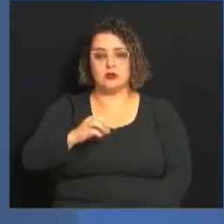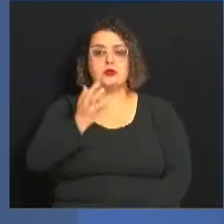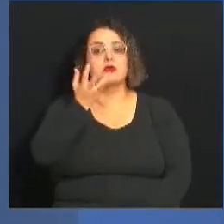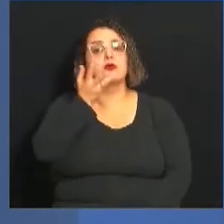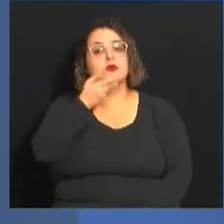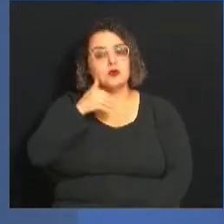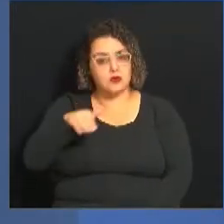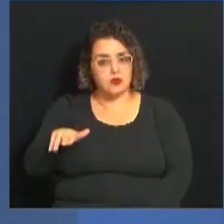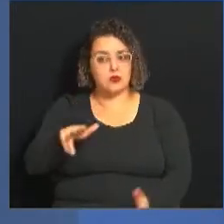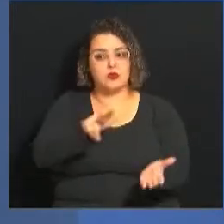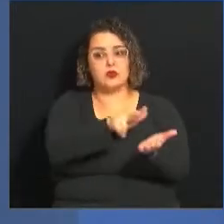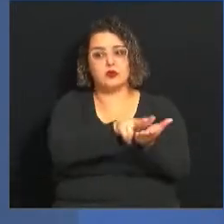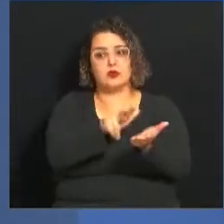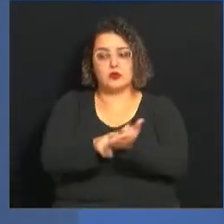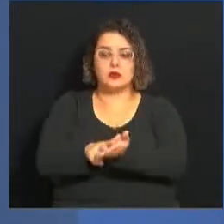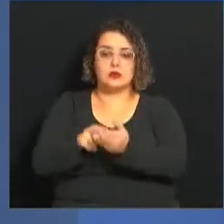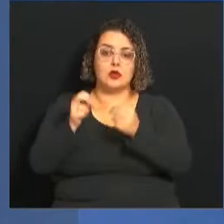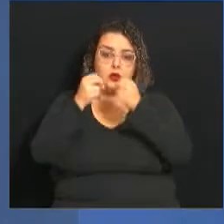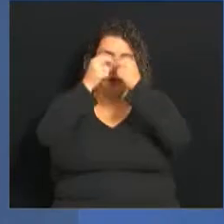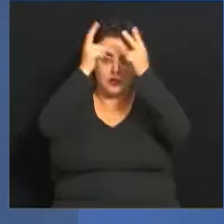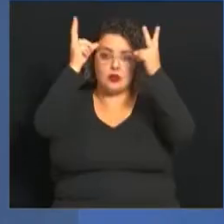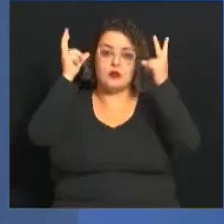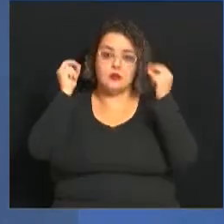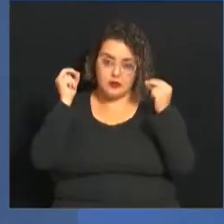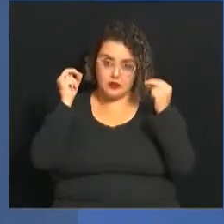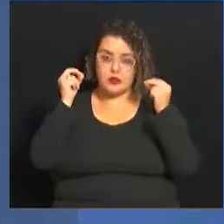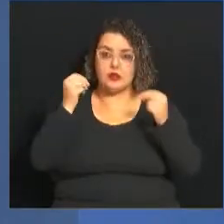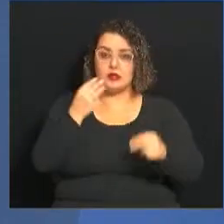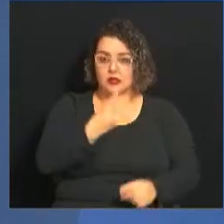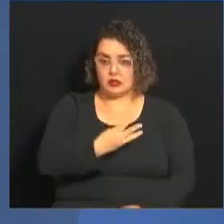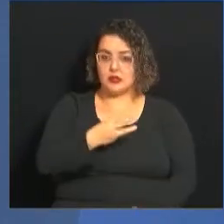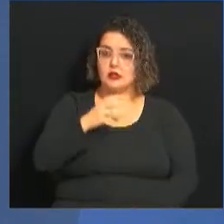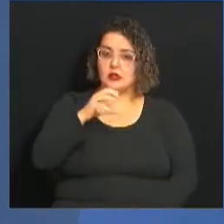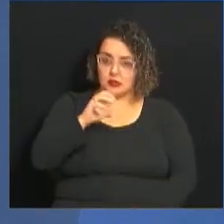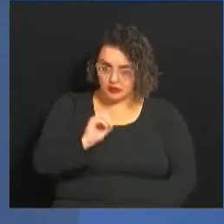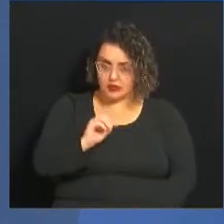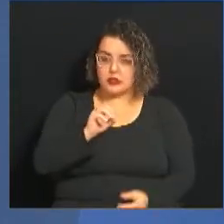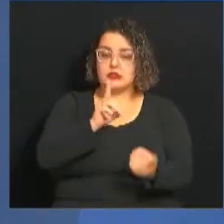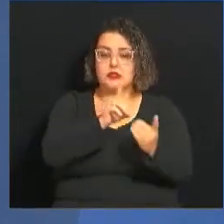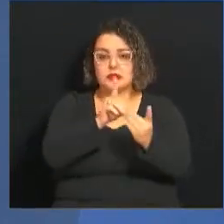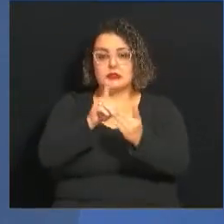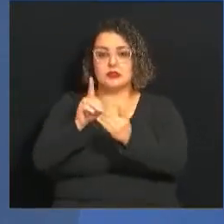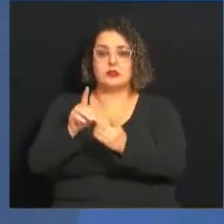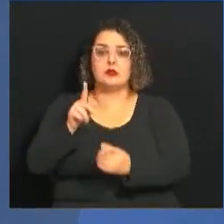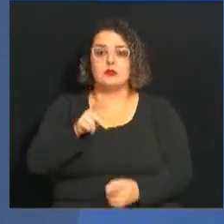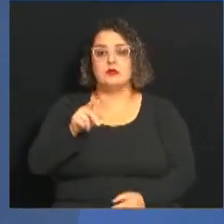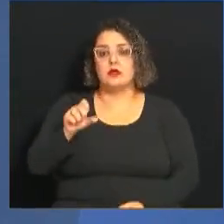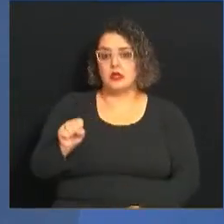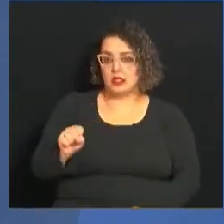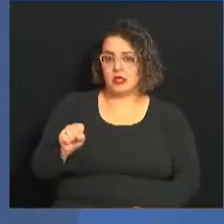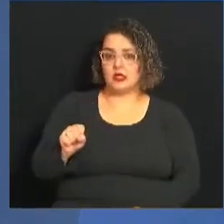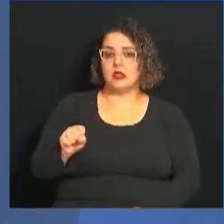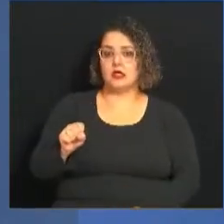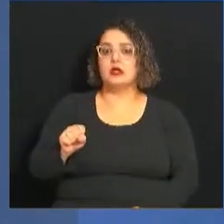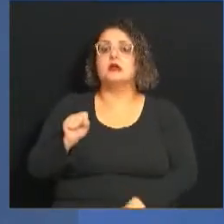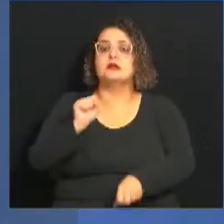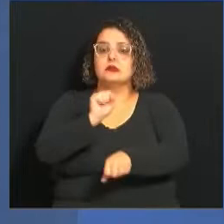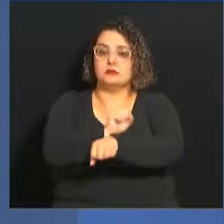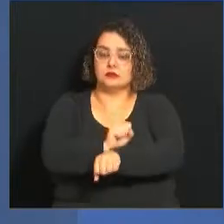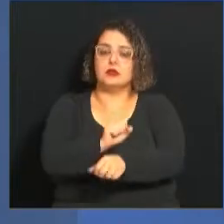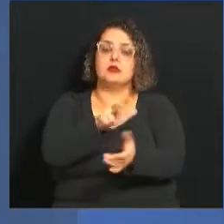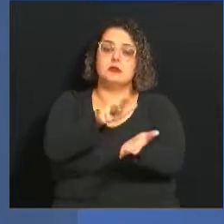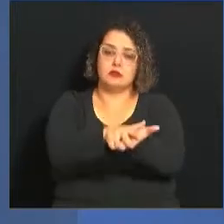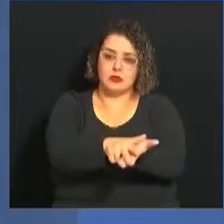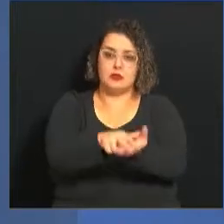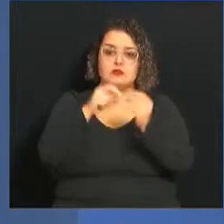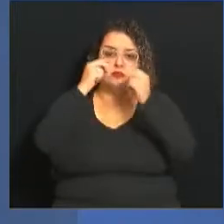internadas em leitos de enfermaria e 30 sendo atendidas em prontos socorros à espera de um leito de